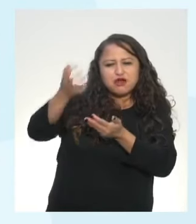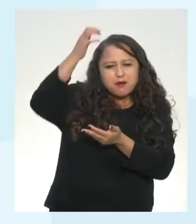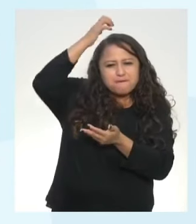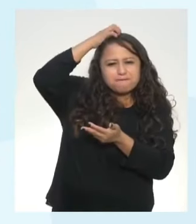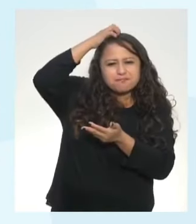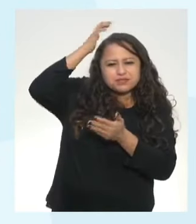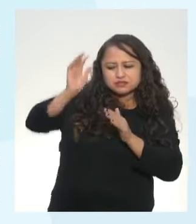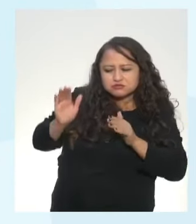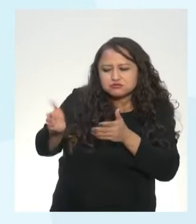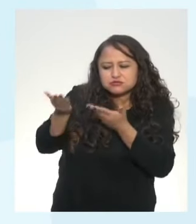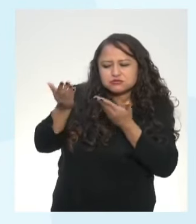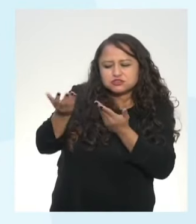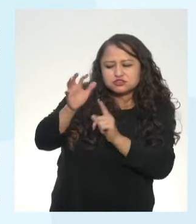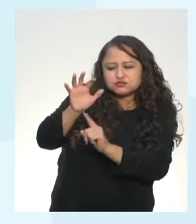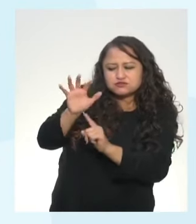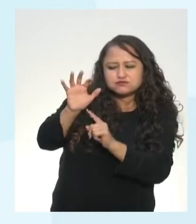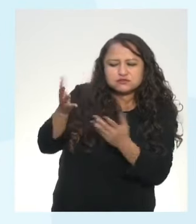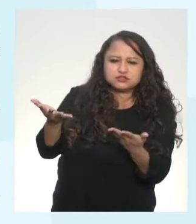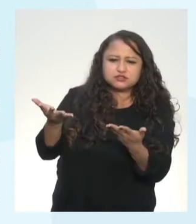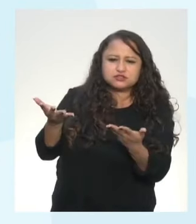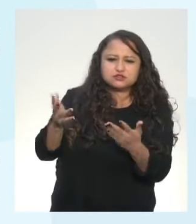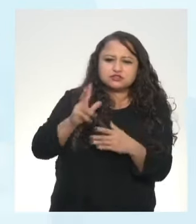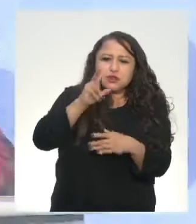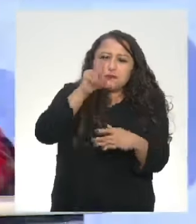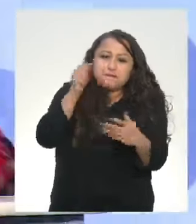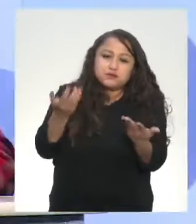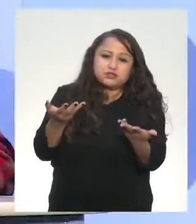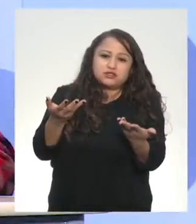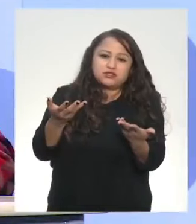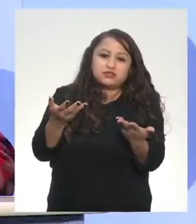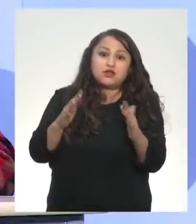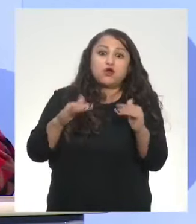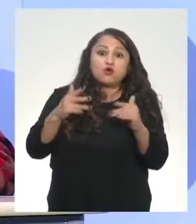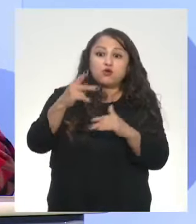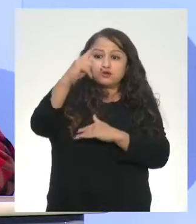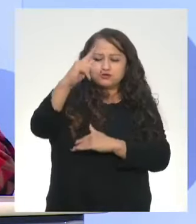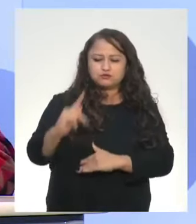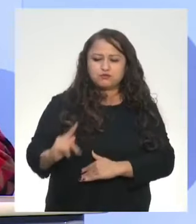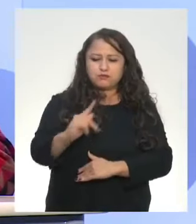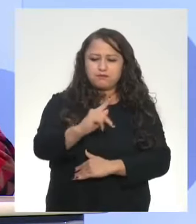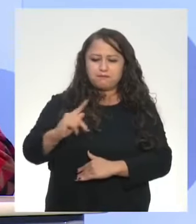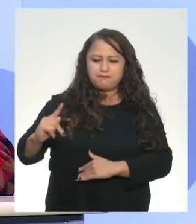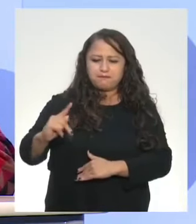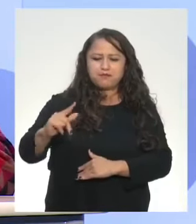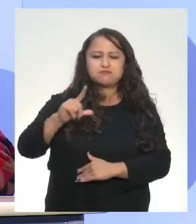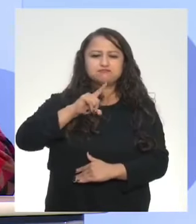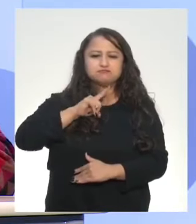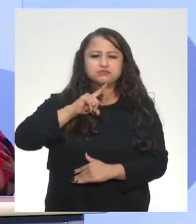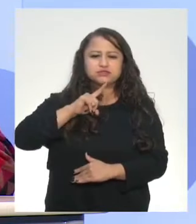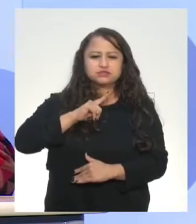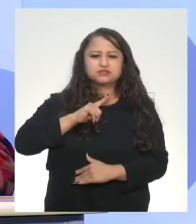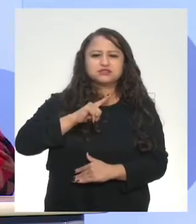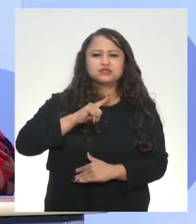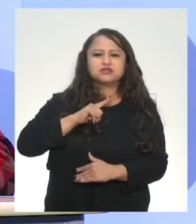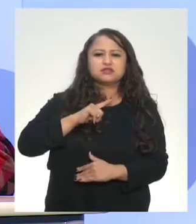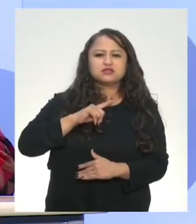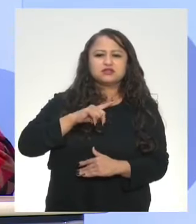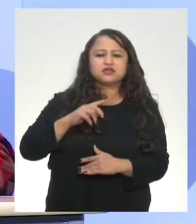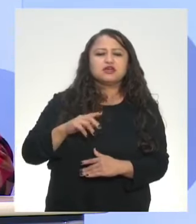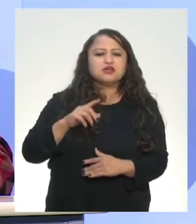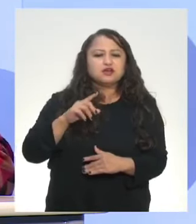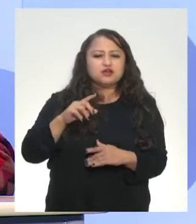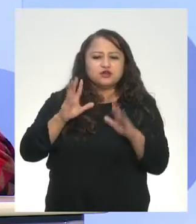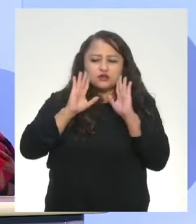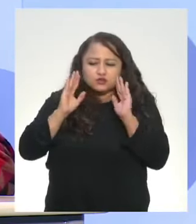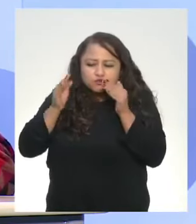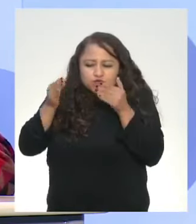você, eu apoio o seu poder. E lembrando que quando um Papa faz isso, né, no olhar, na ótica desse contexto